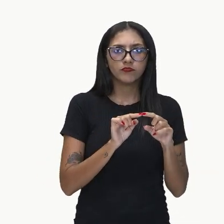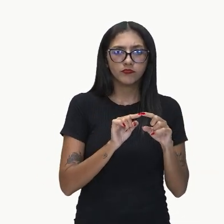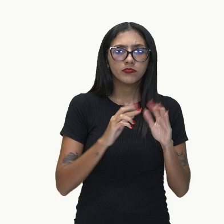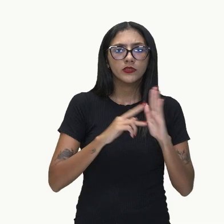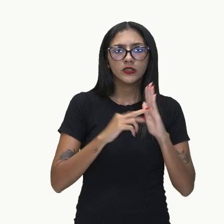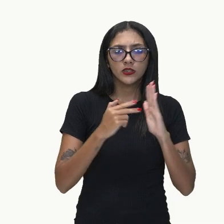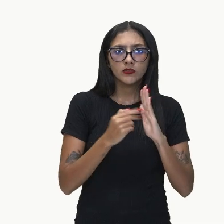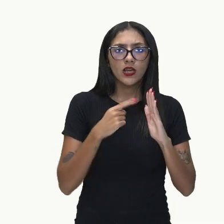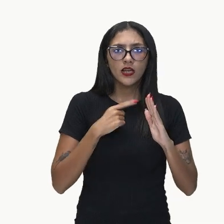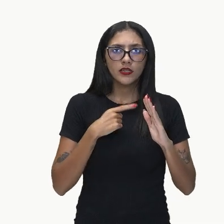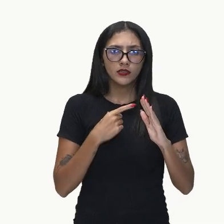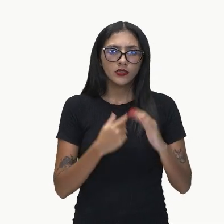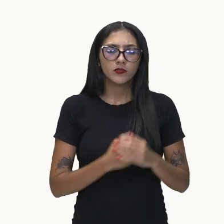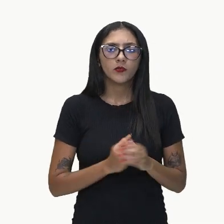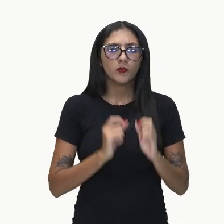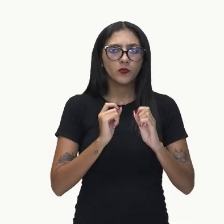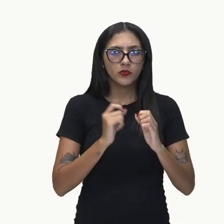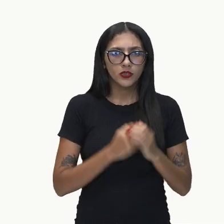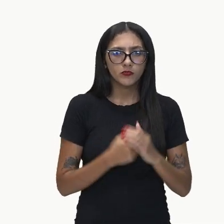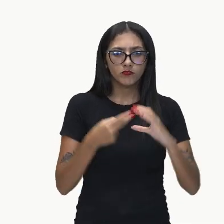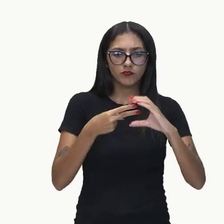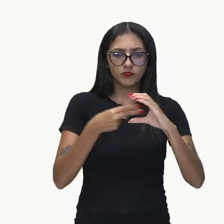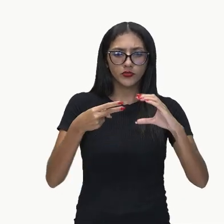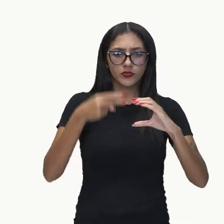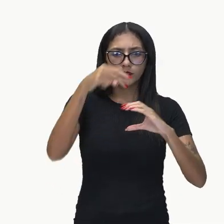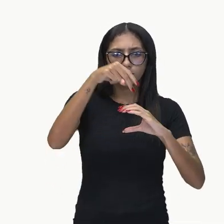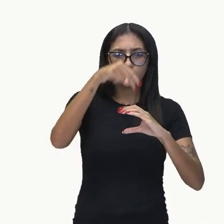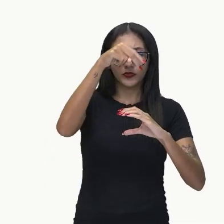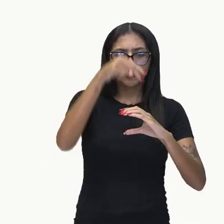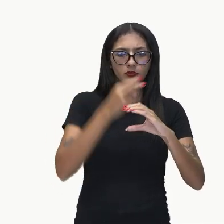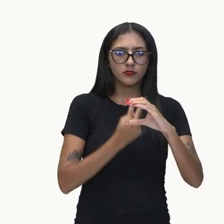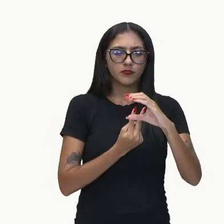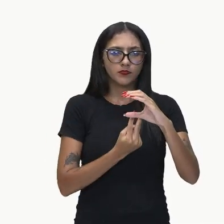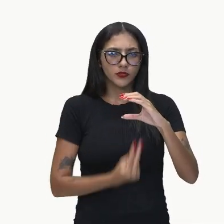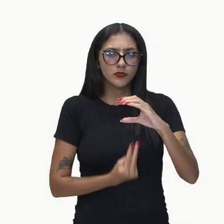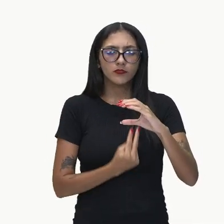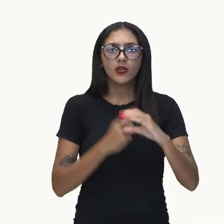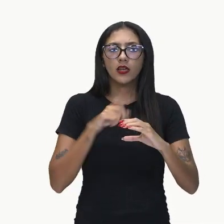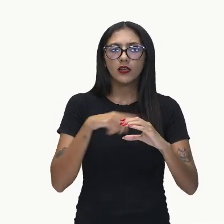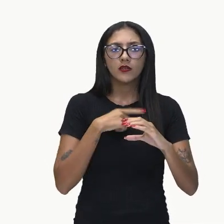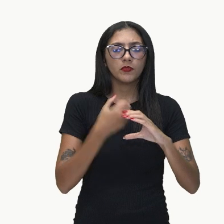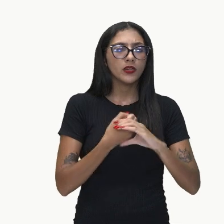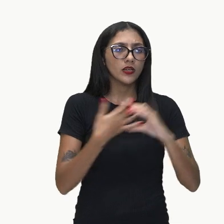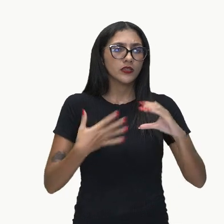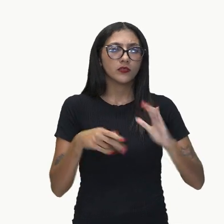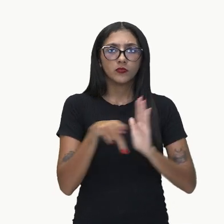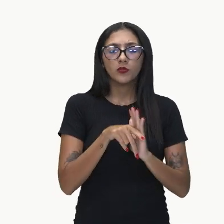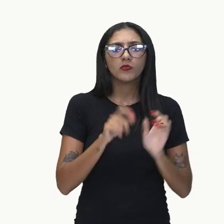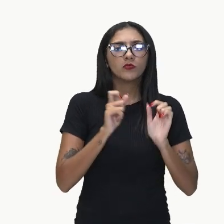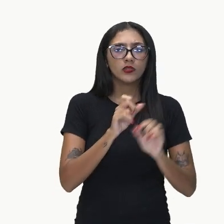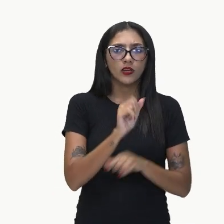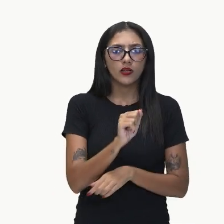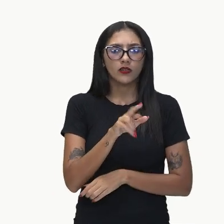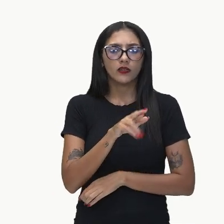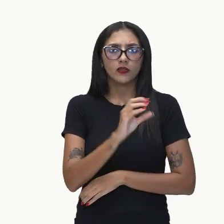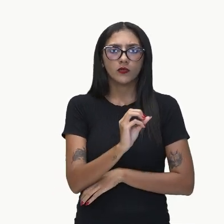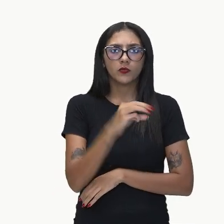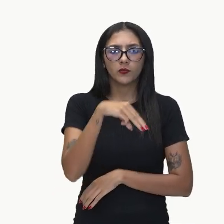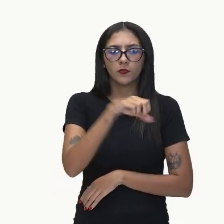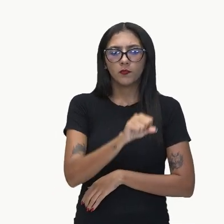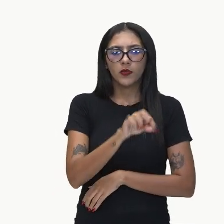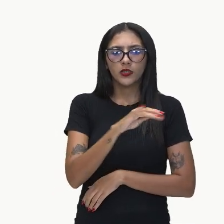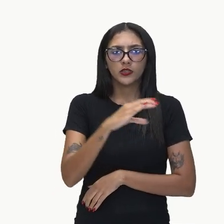3 ligações duplas alternadas. Então, isso é característica do anel aromático. Esse aqui não é que